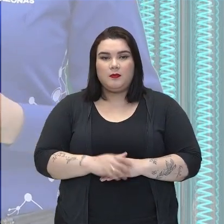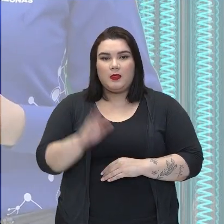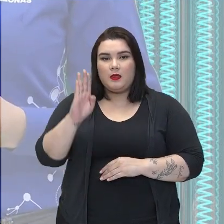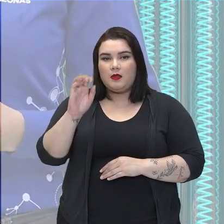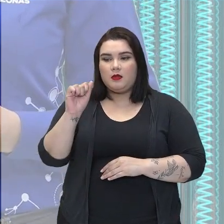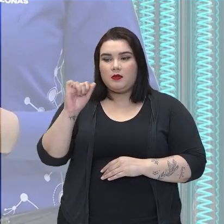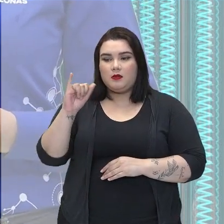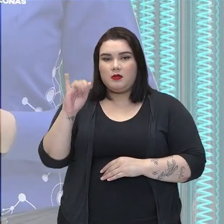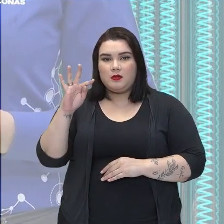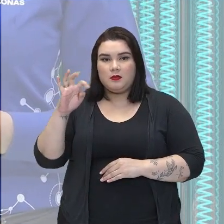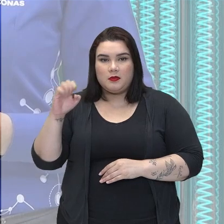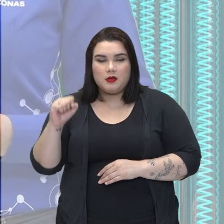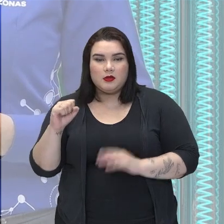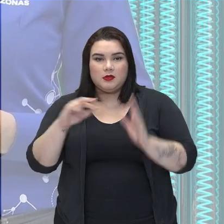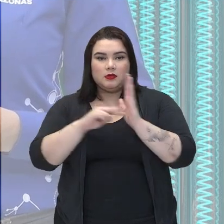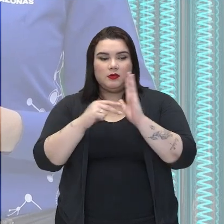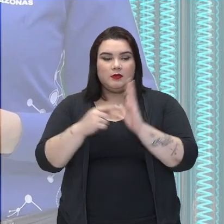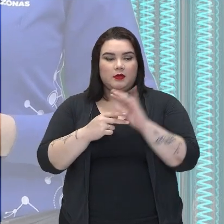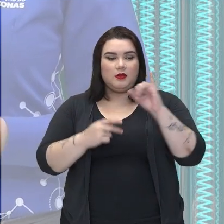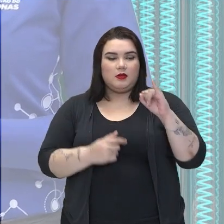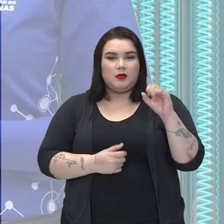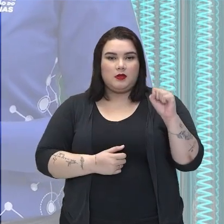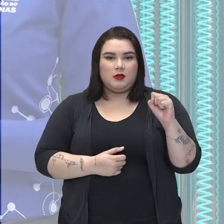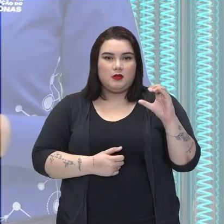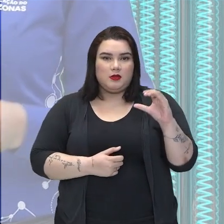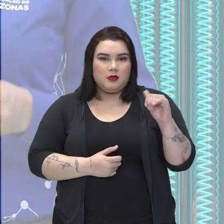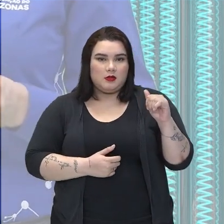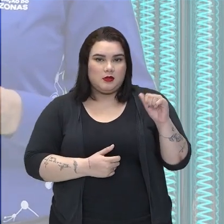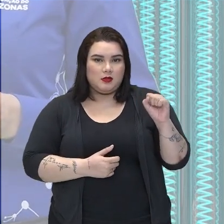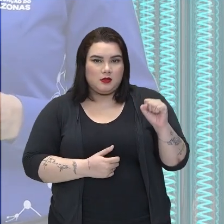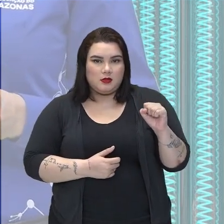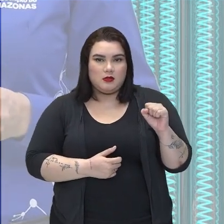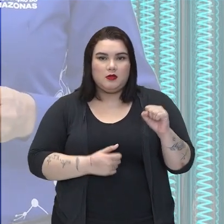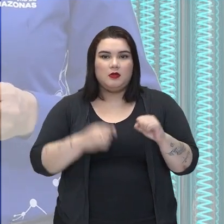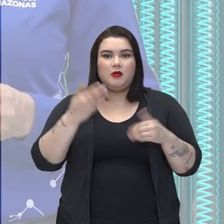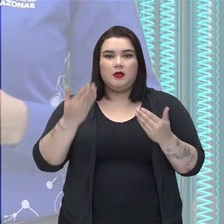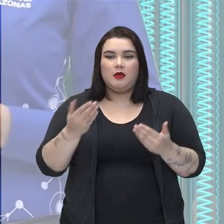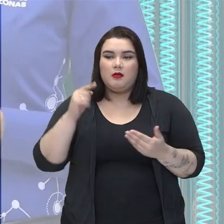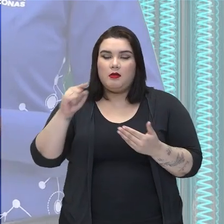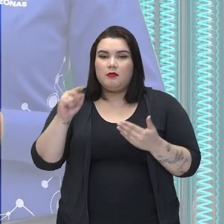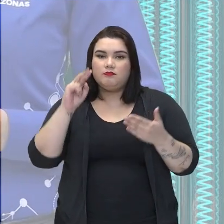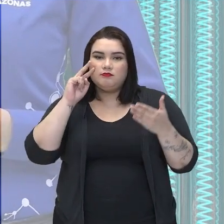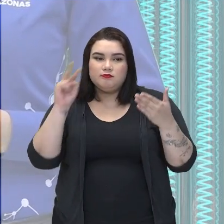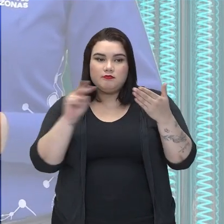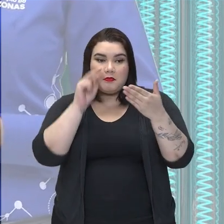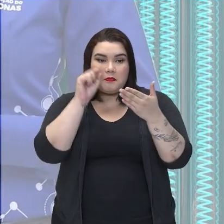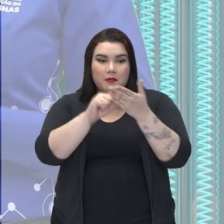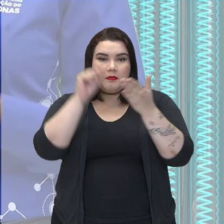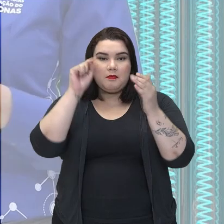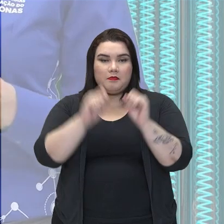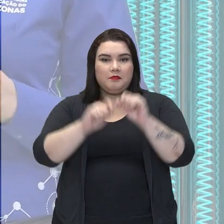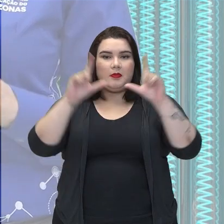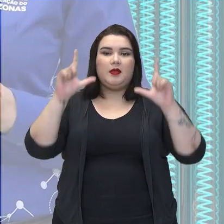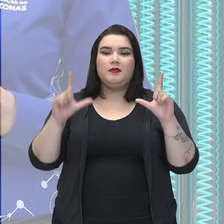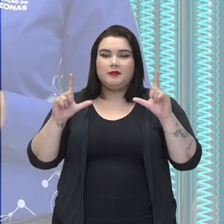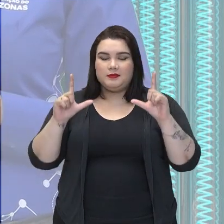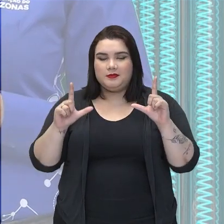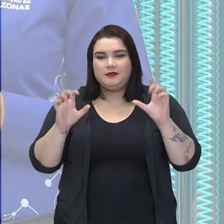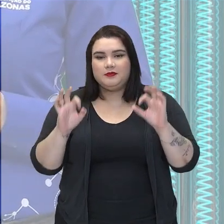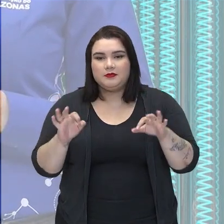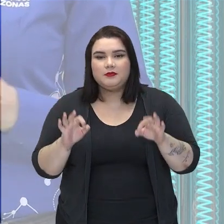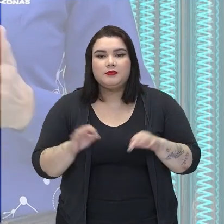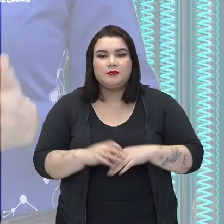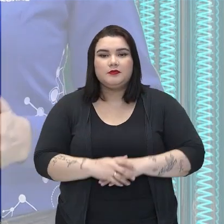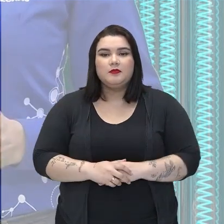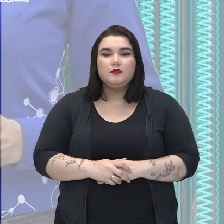quê? Iscas. Então, clickbait, né? Uma isca quando você clica. Essa é a ideia do